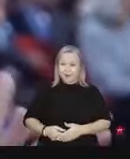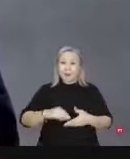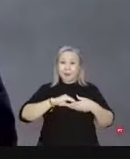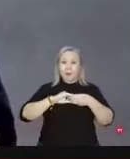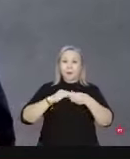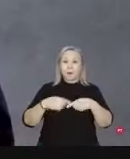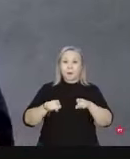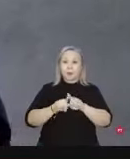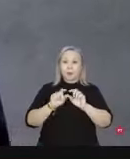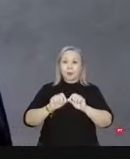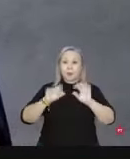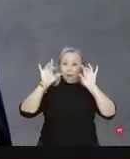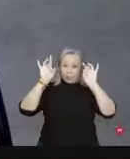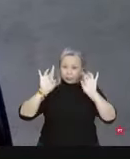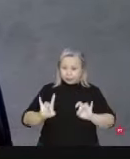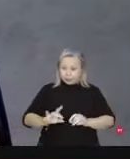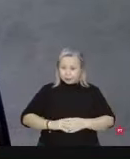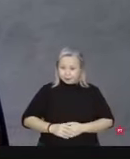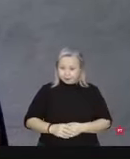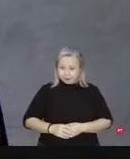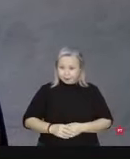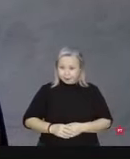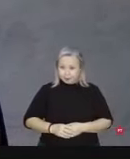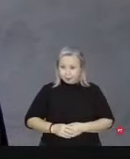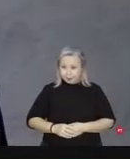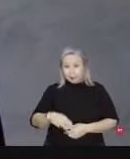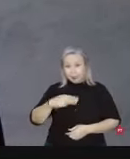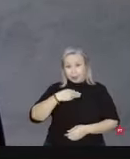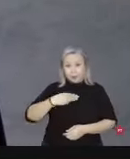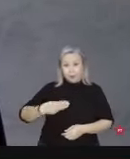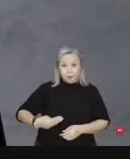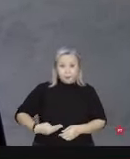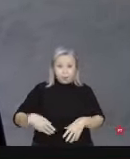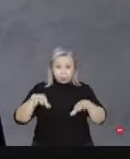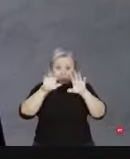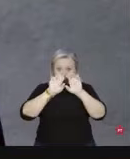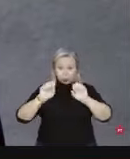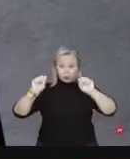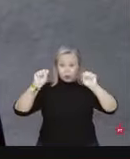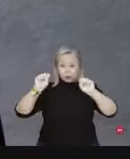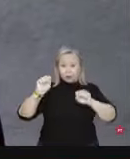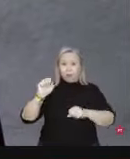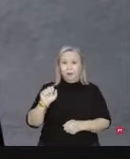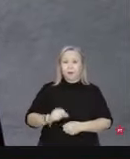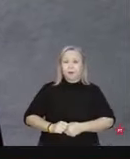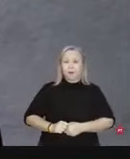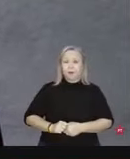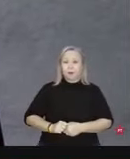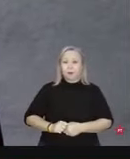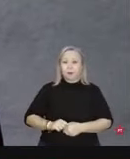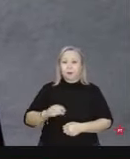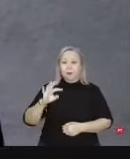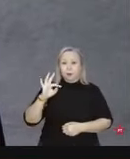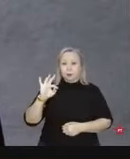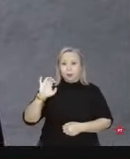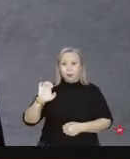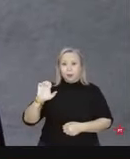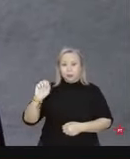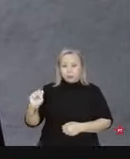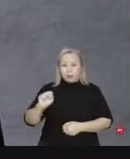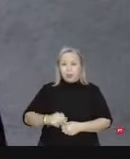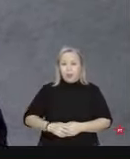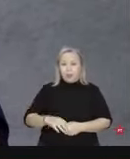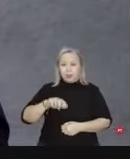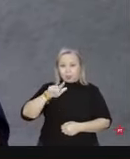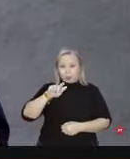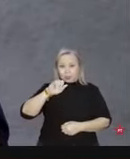Cumprimento suas excelências, os ministros do Supremo Tribunal aqui presentes, ministro Gilmar Mendes, decano do